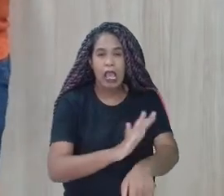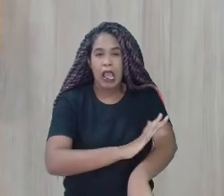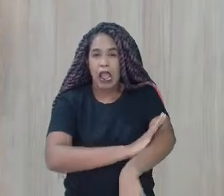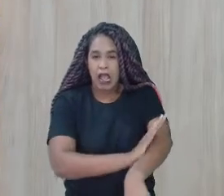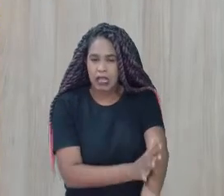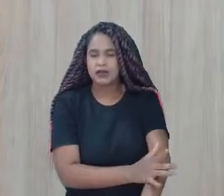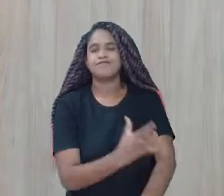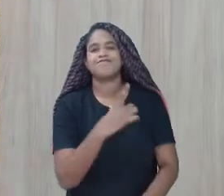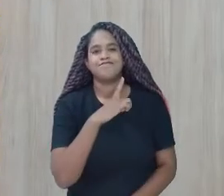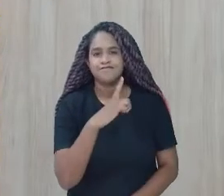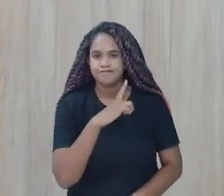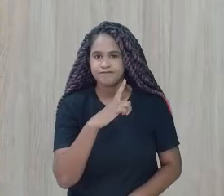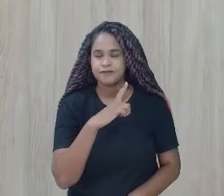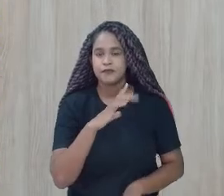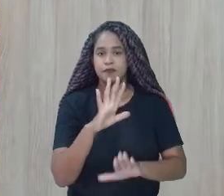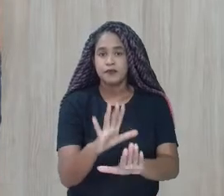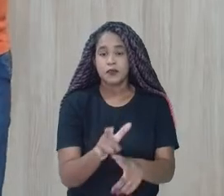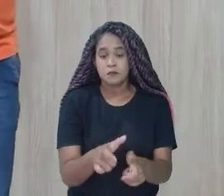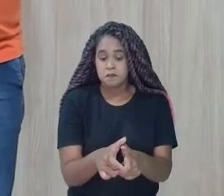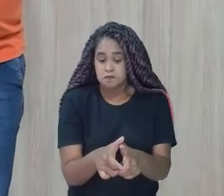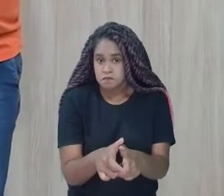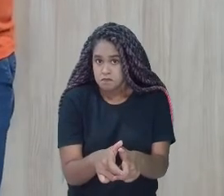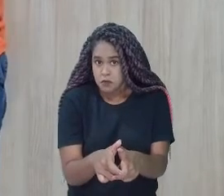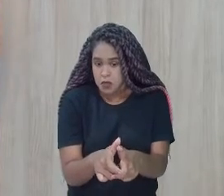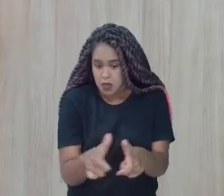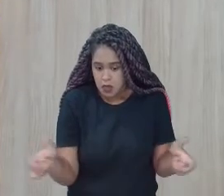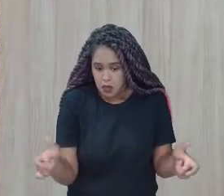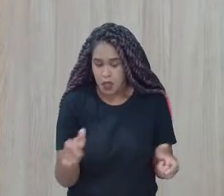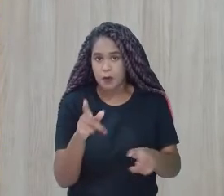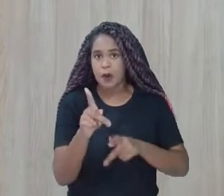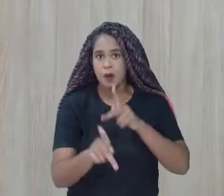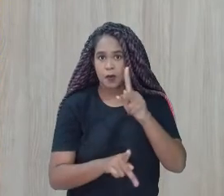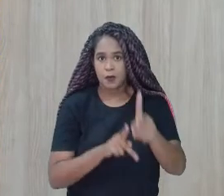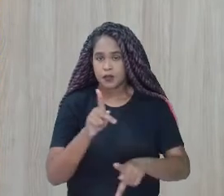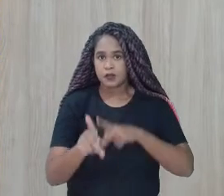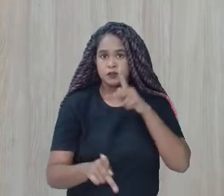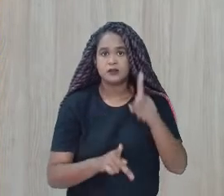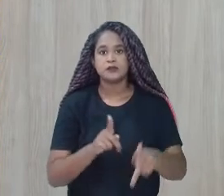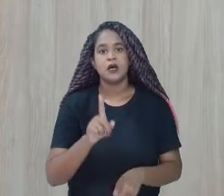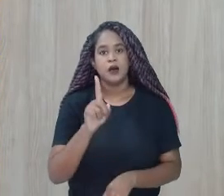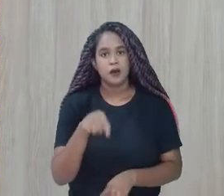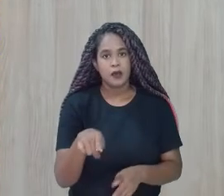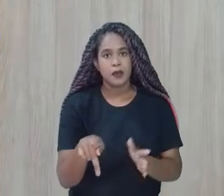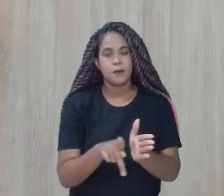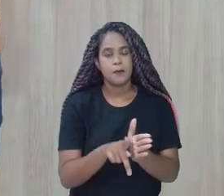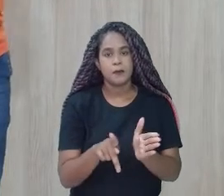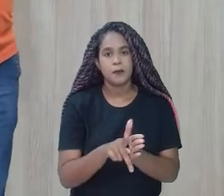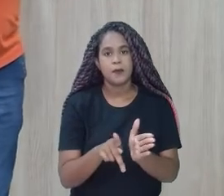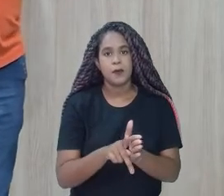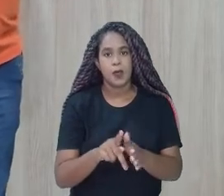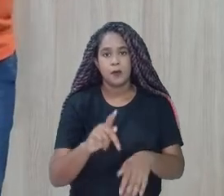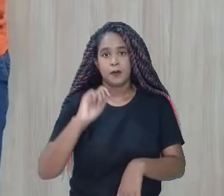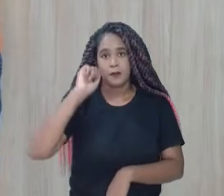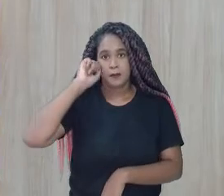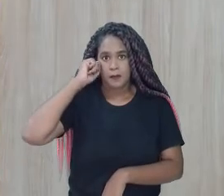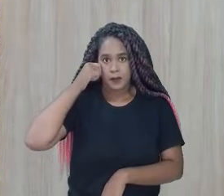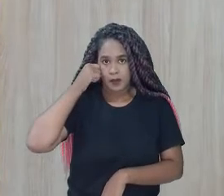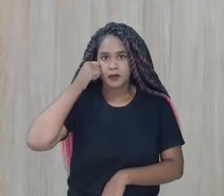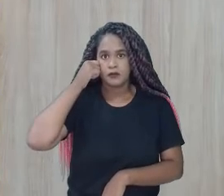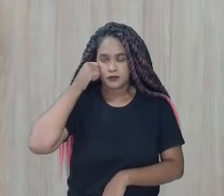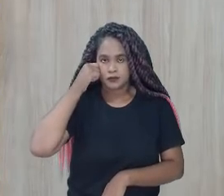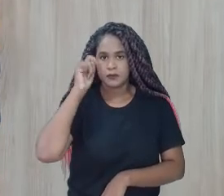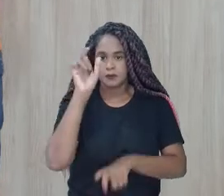país onde, apesar da maioria da população ser composta, né, por pretos e pretas,